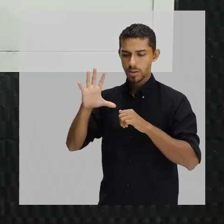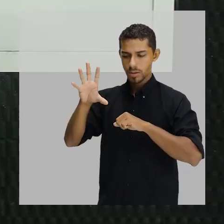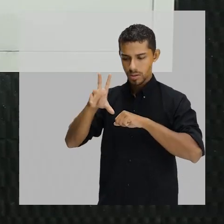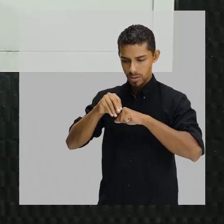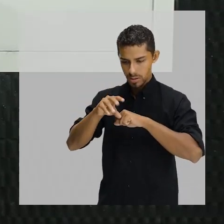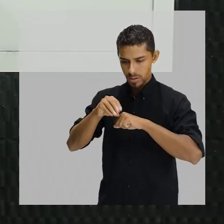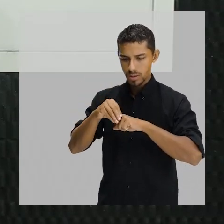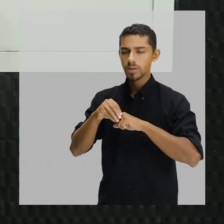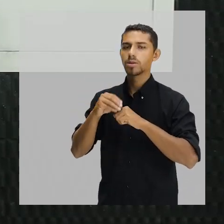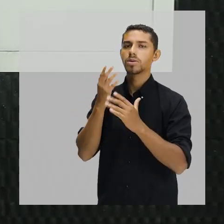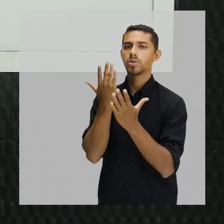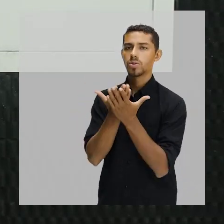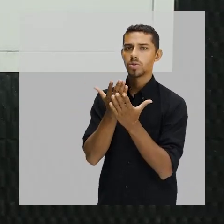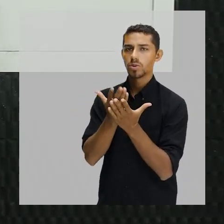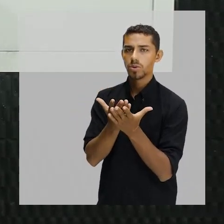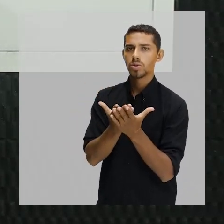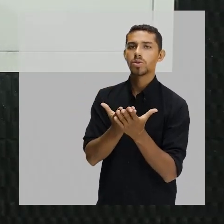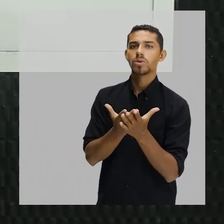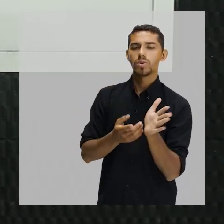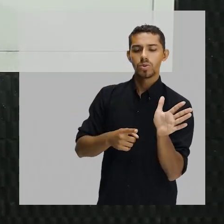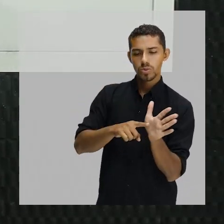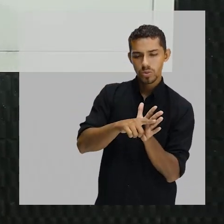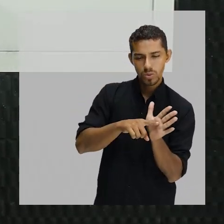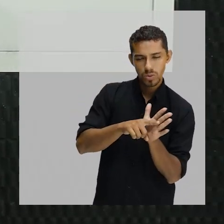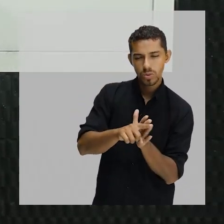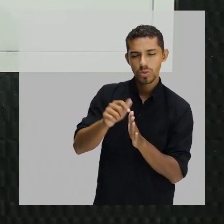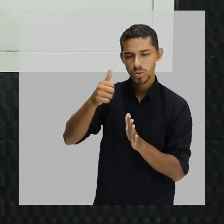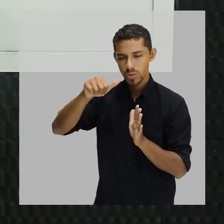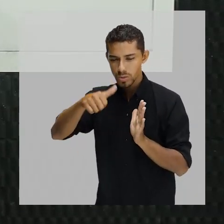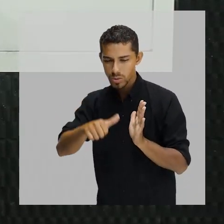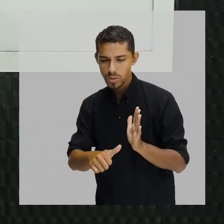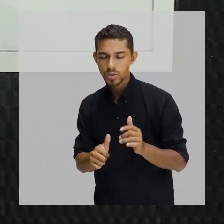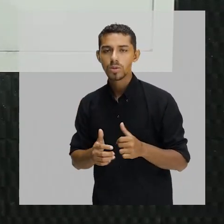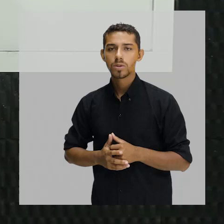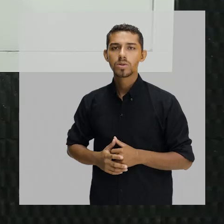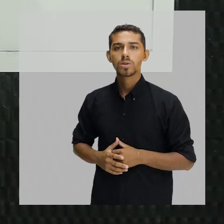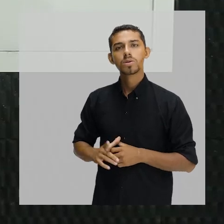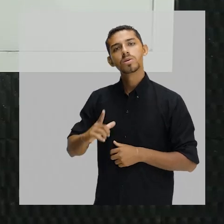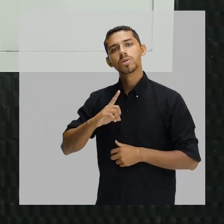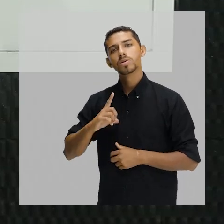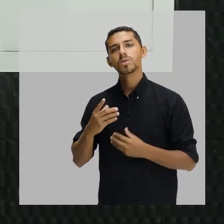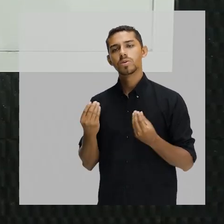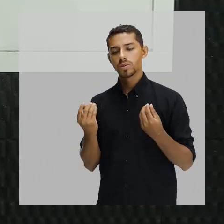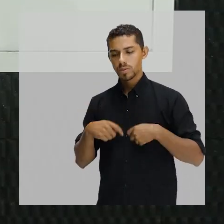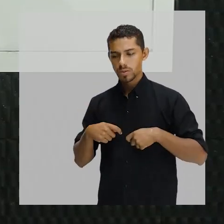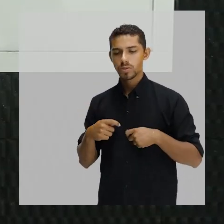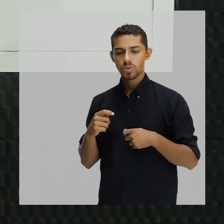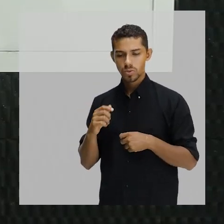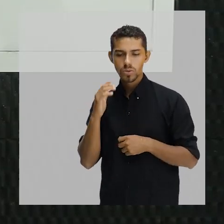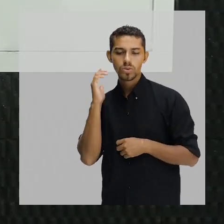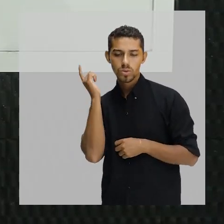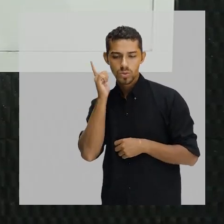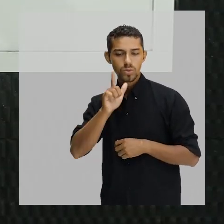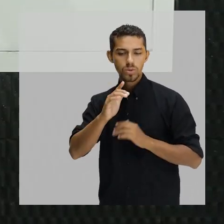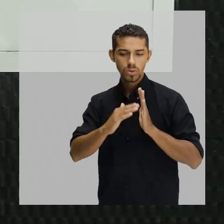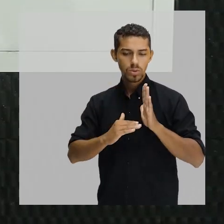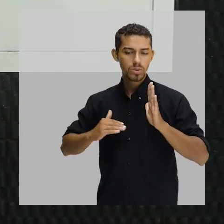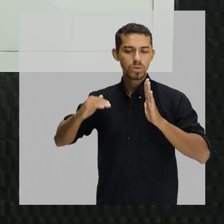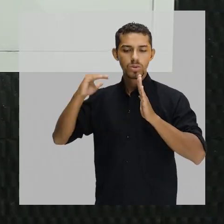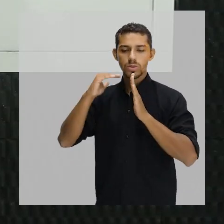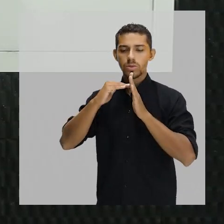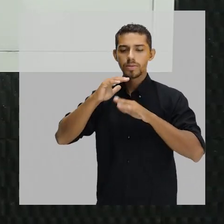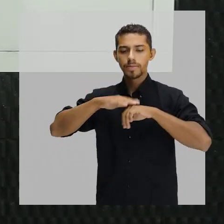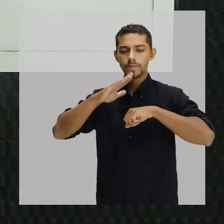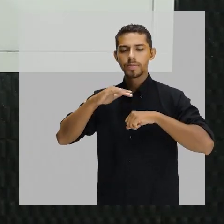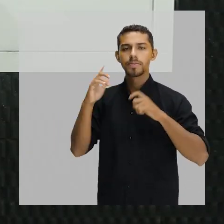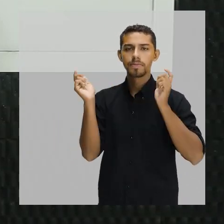uma condição de estudo do conhecimento, uma condição de investigação do conhecimento, para que o conhecimento possa também avançar cada vez mais. Tá? Aí